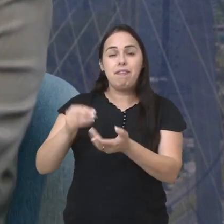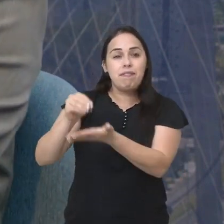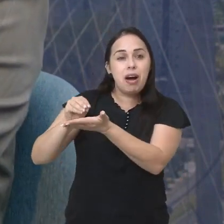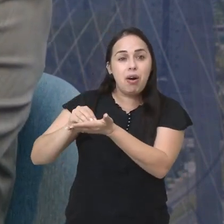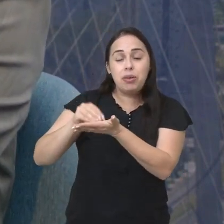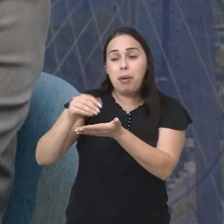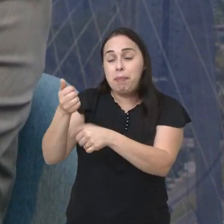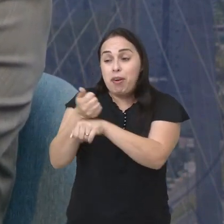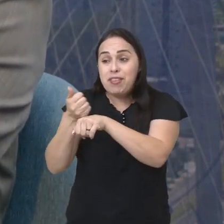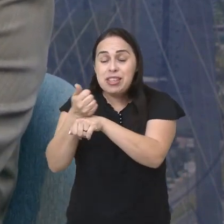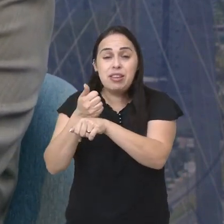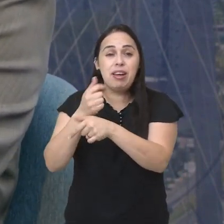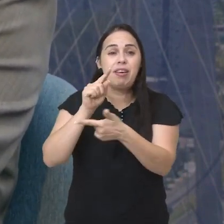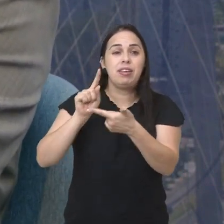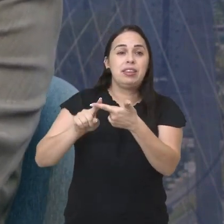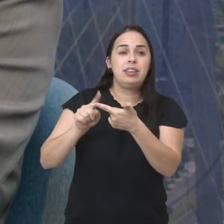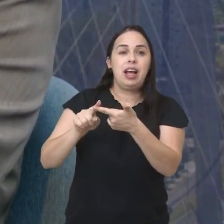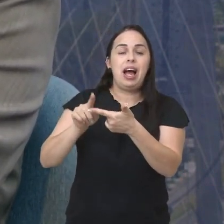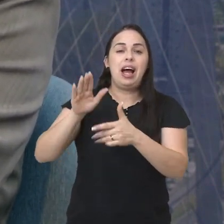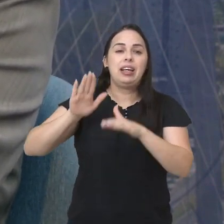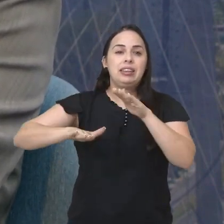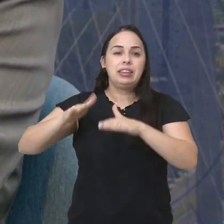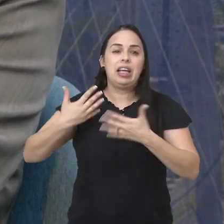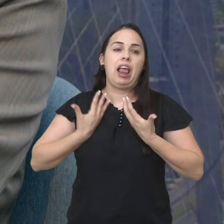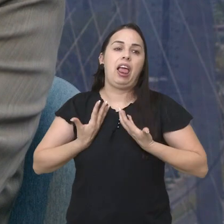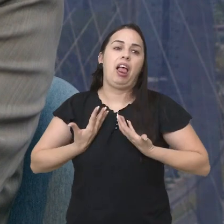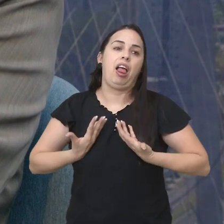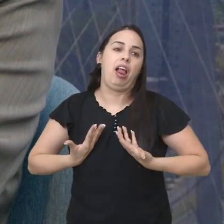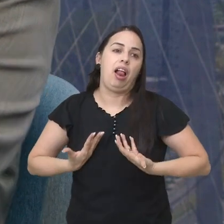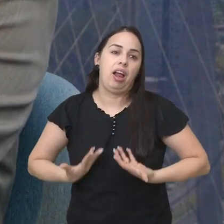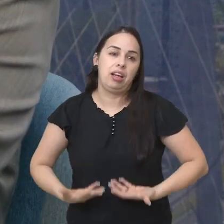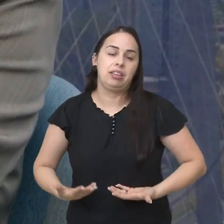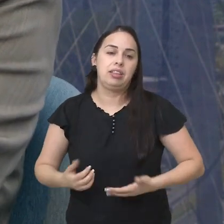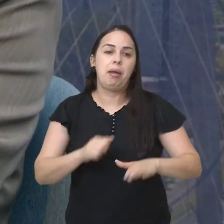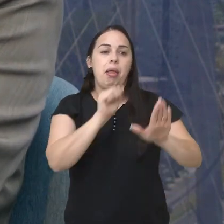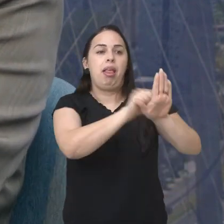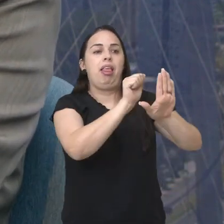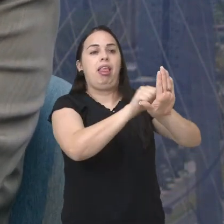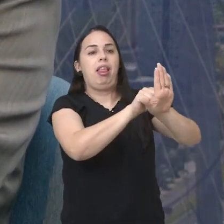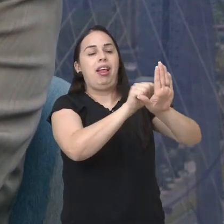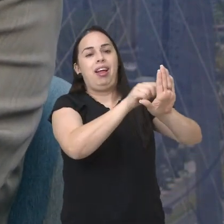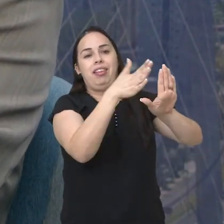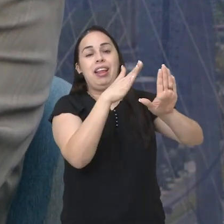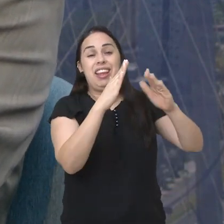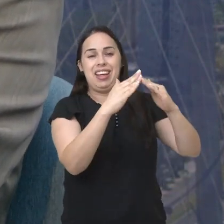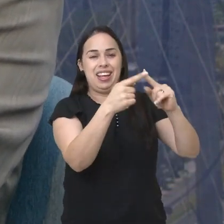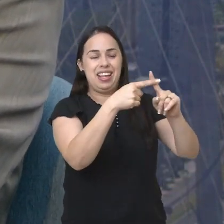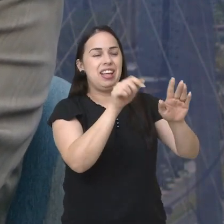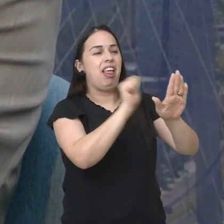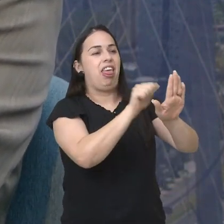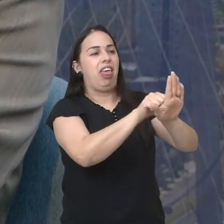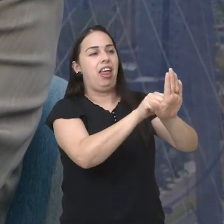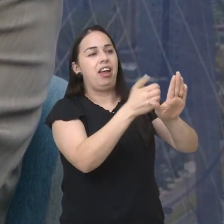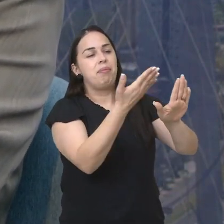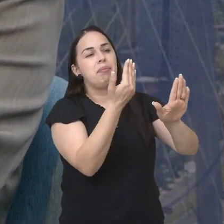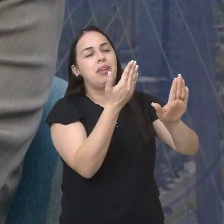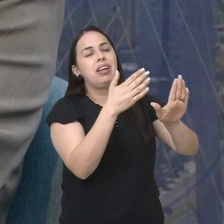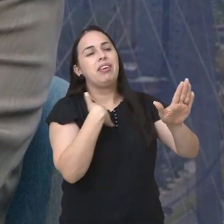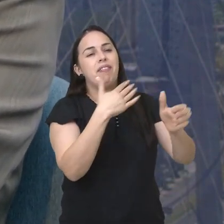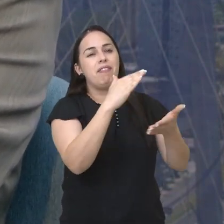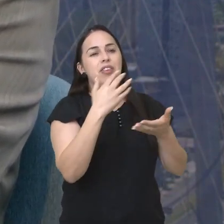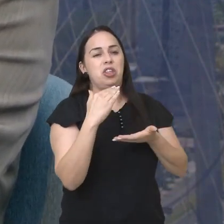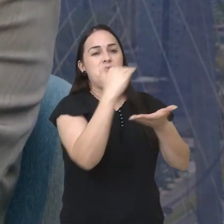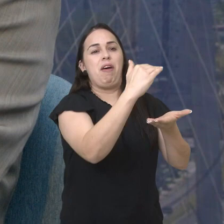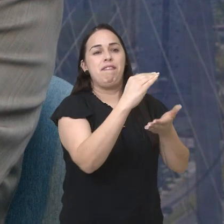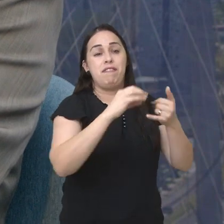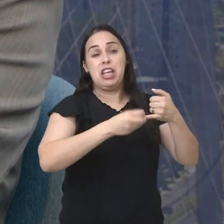você não vê planejamento. Uma hora você cansa de bater na porta da igreja e deixar um saco de feijão. Então você tem que sempre ter esse